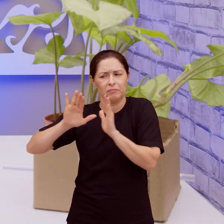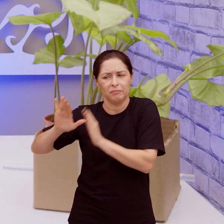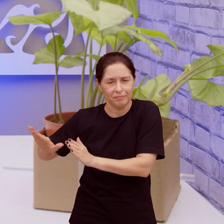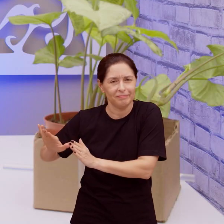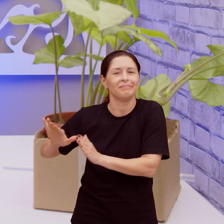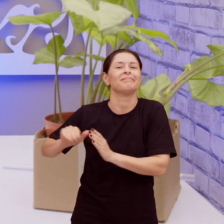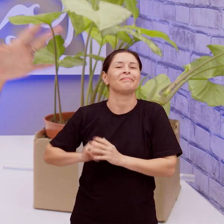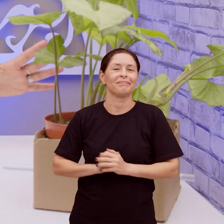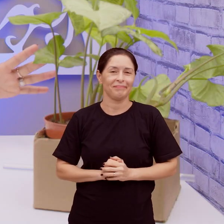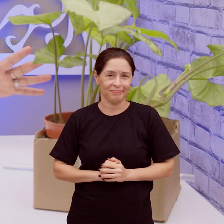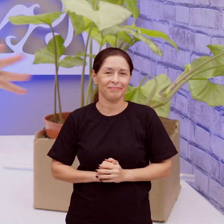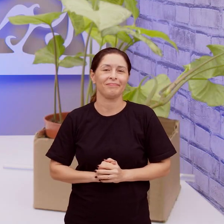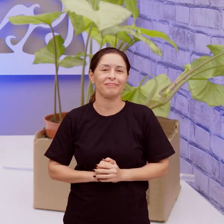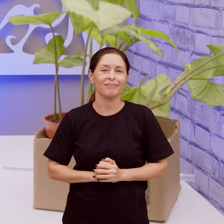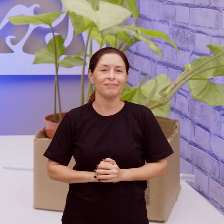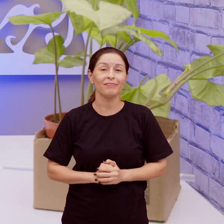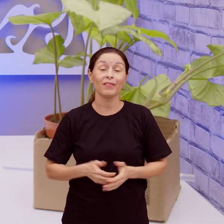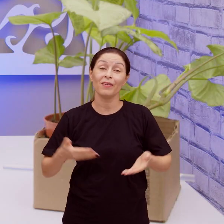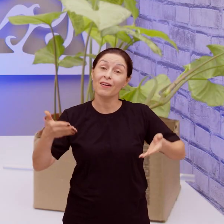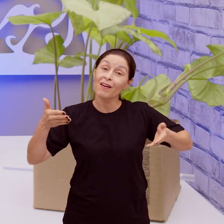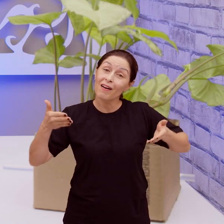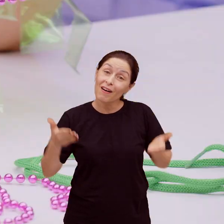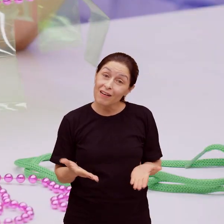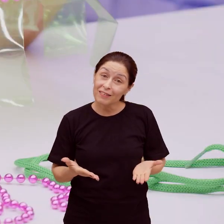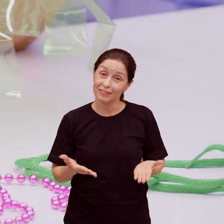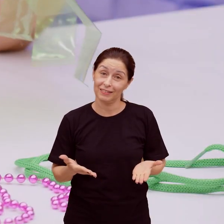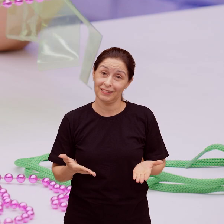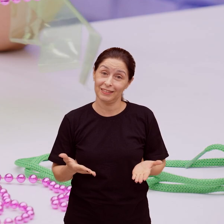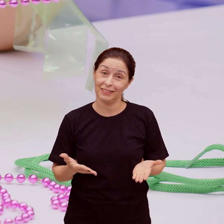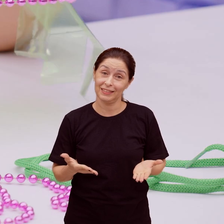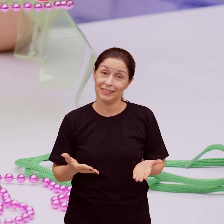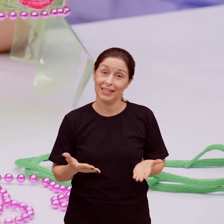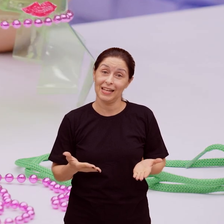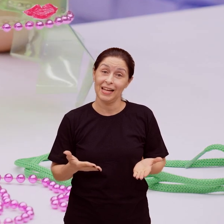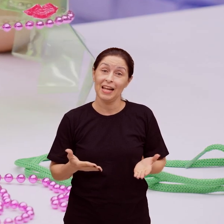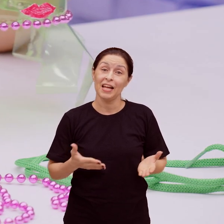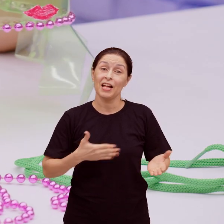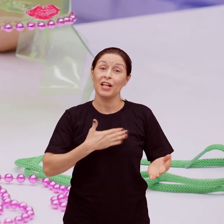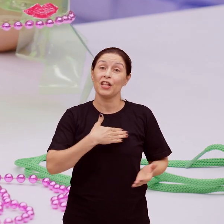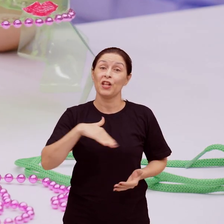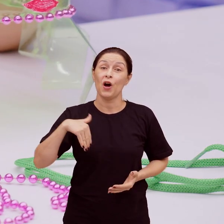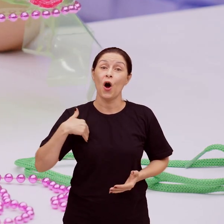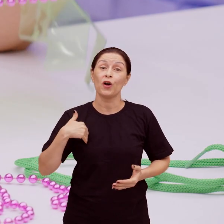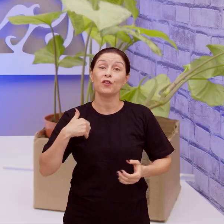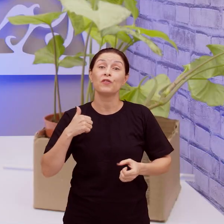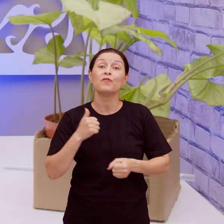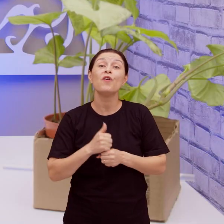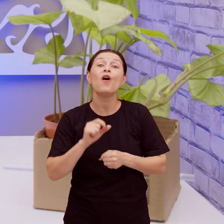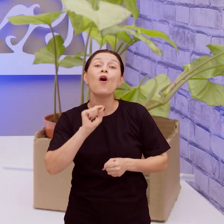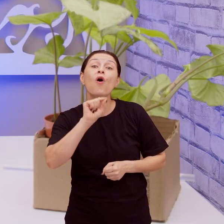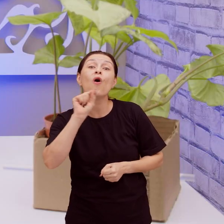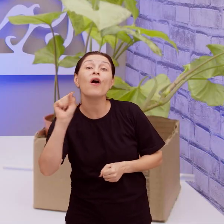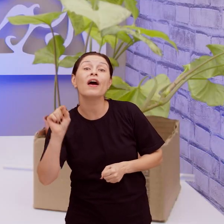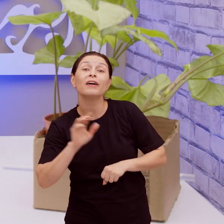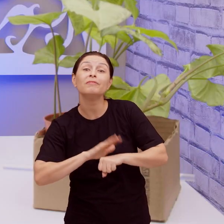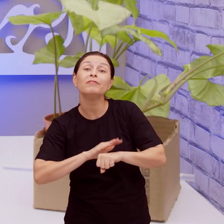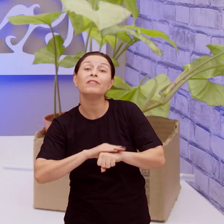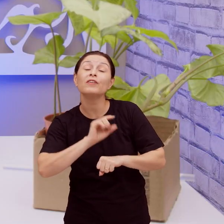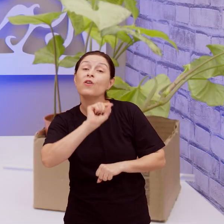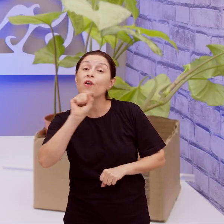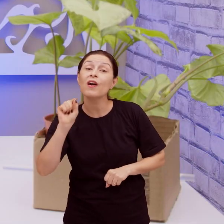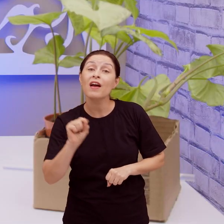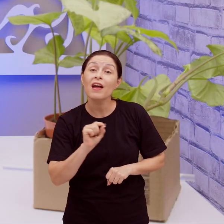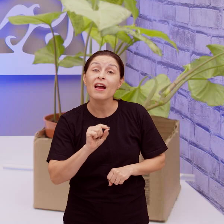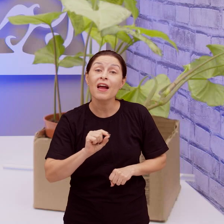bom? Vamos lá então? Olha que coisa legal! Hoje eu pensei em fazer com vocês uma aranha. Essa é a mamãe.